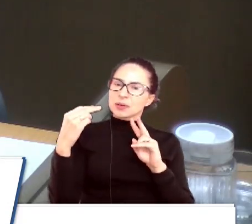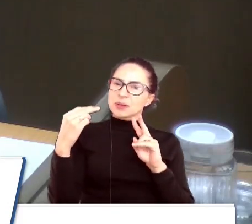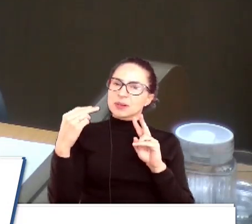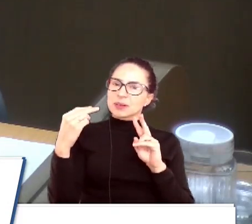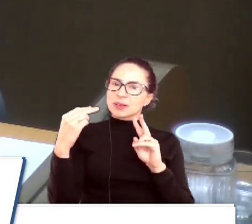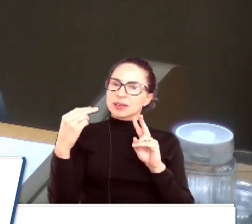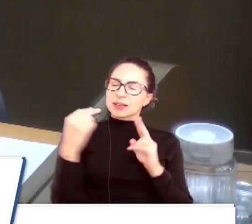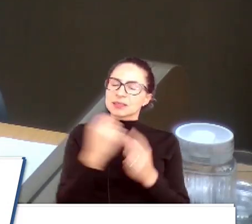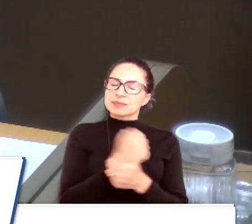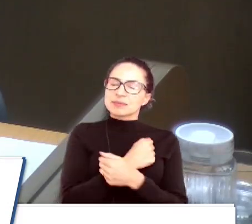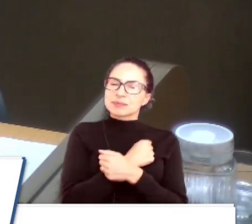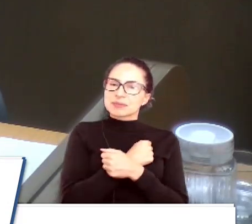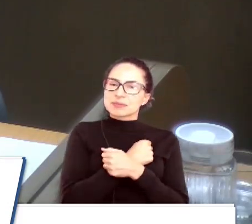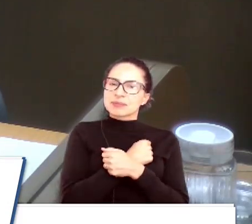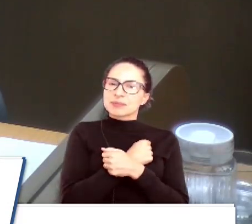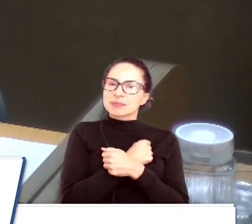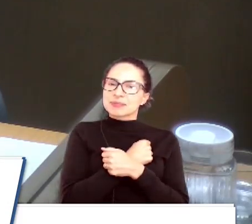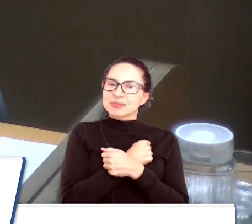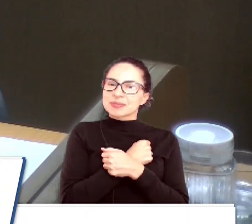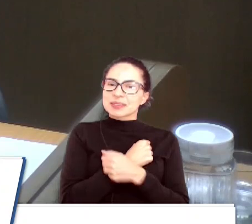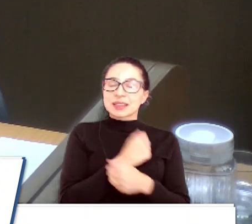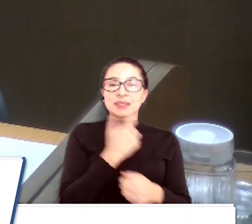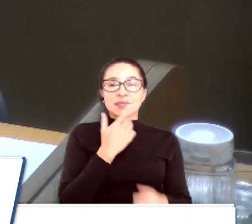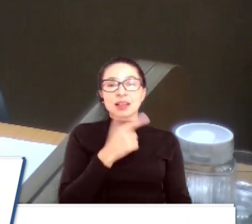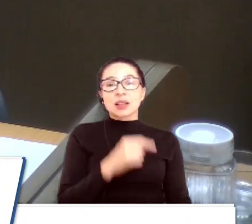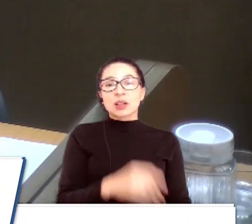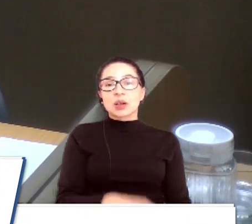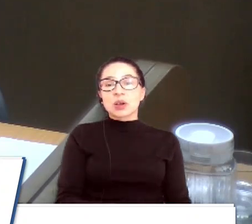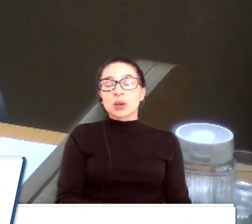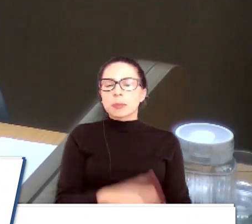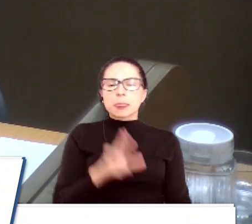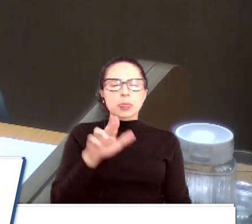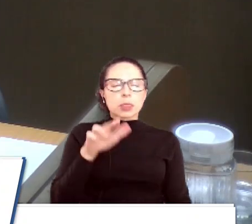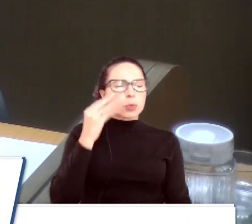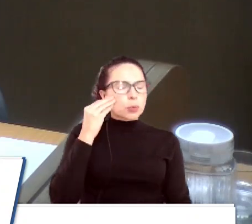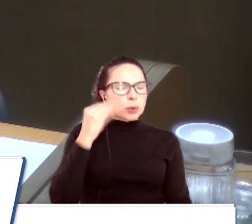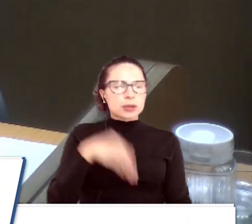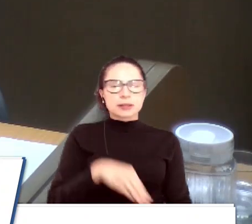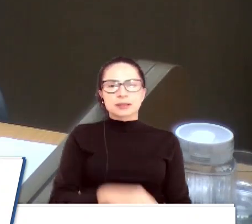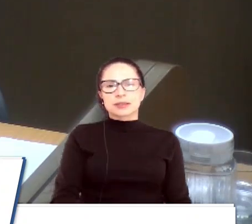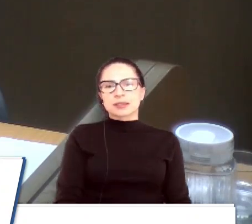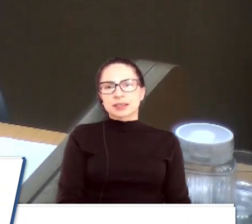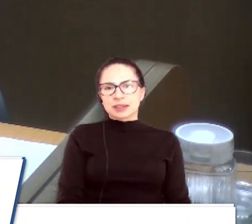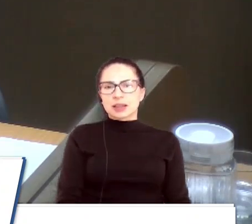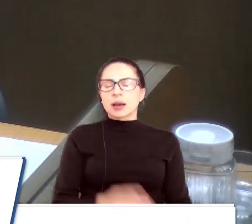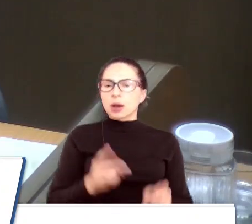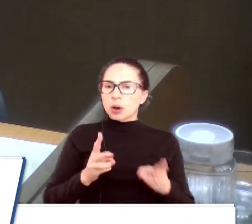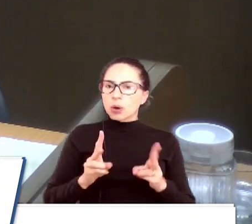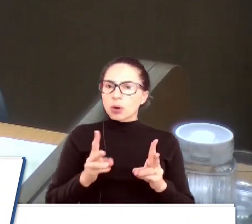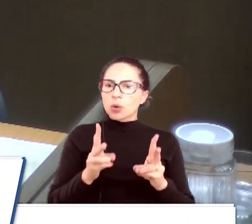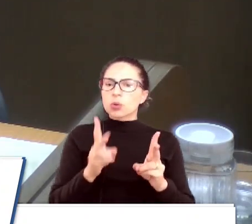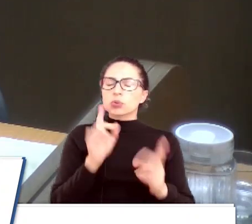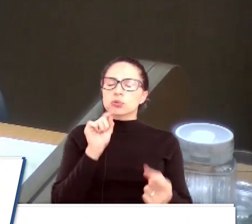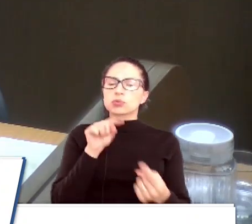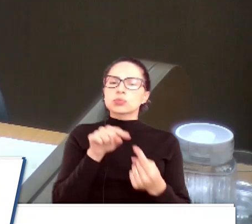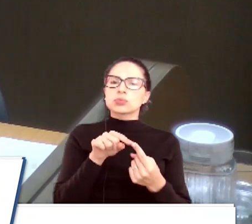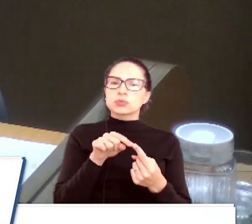me abraçou e falou assim: não desista, continua a sua missão.